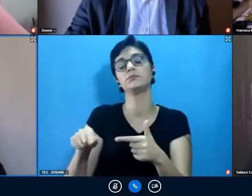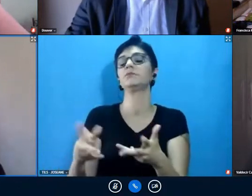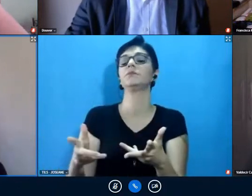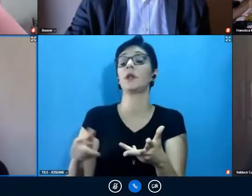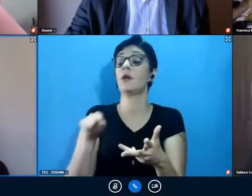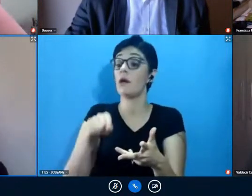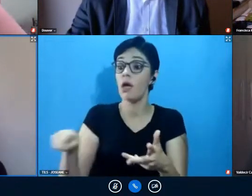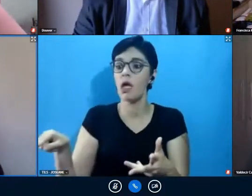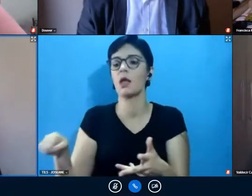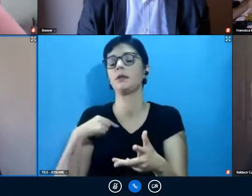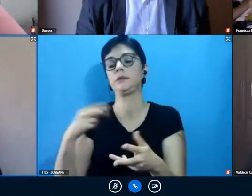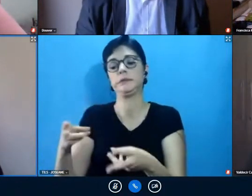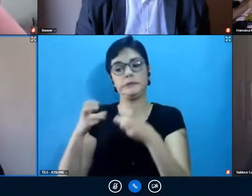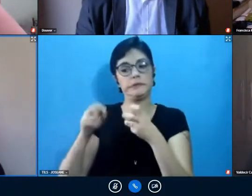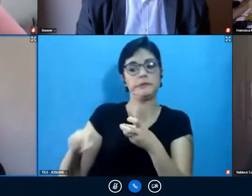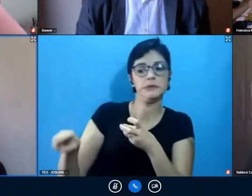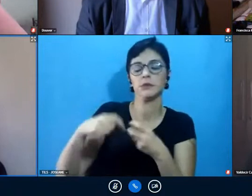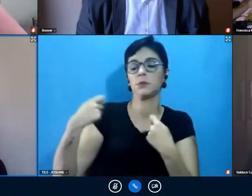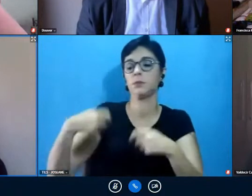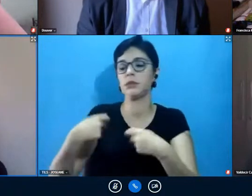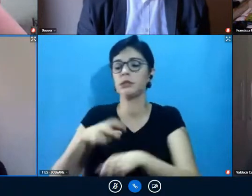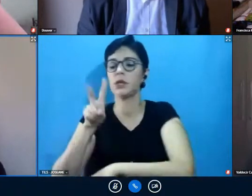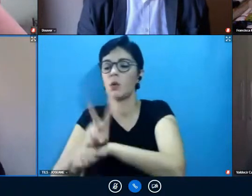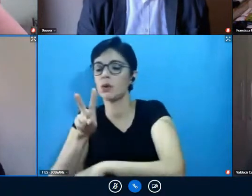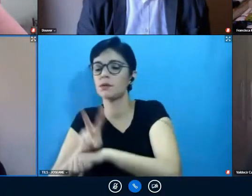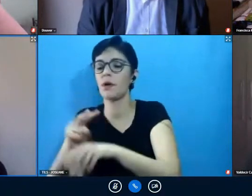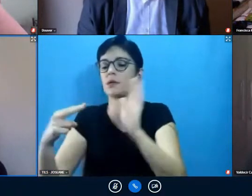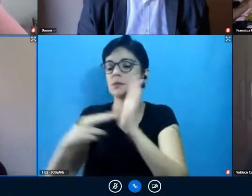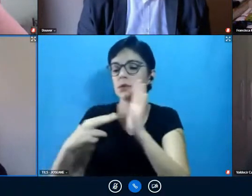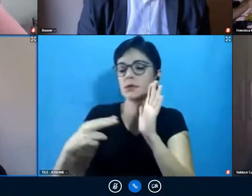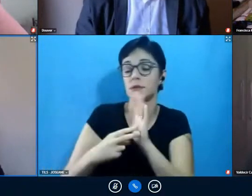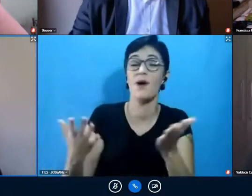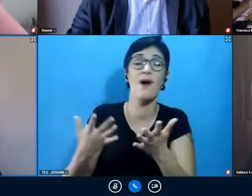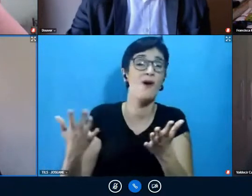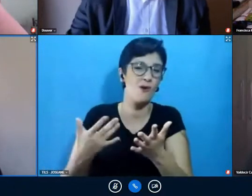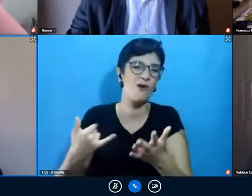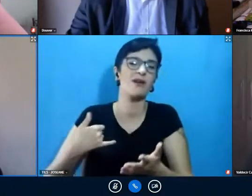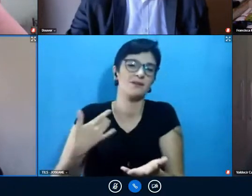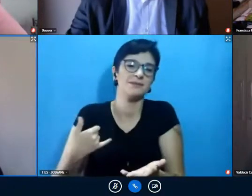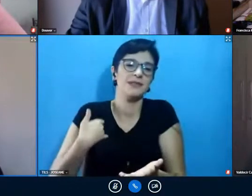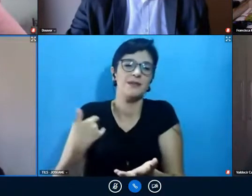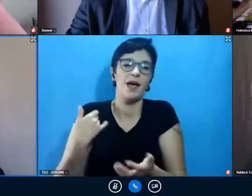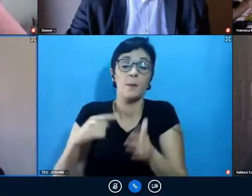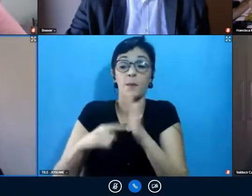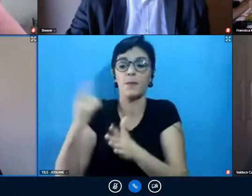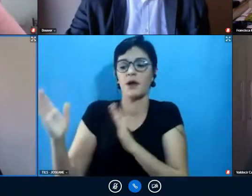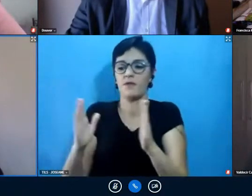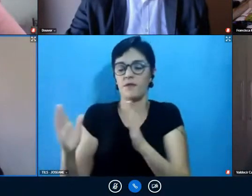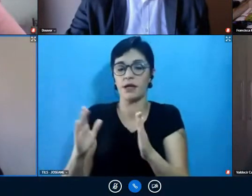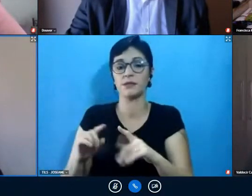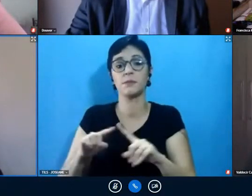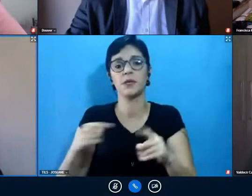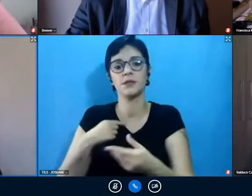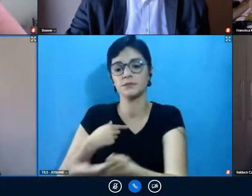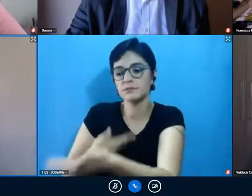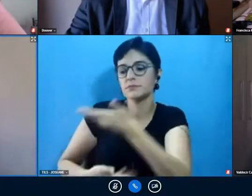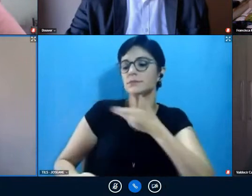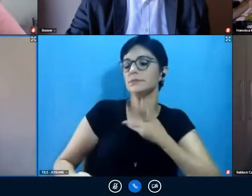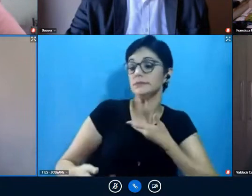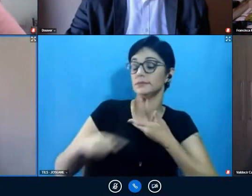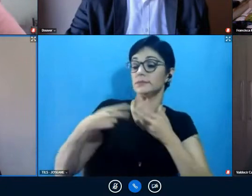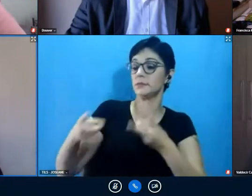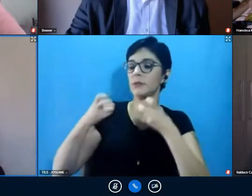e necessitam, né, nessa primeira fase de vida, e o que a gente conseguiu receber foi gratidão, assim, olhar as carinhas ali vendo algo